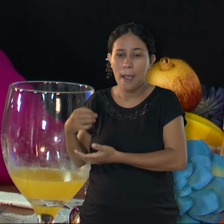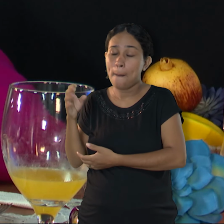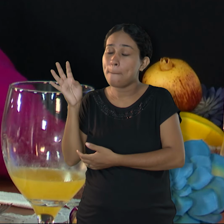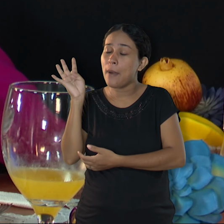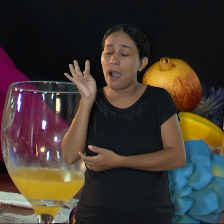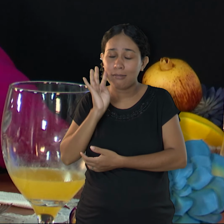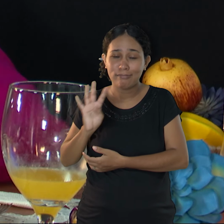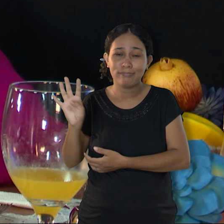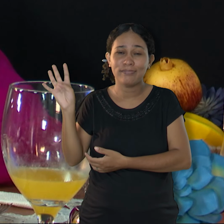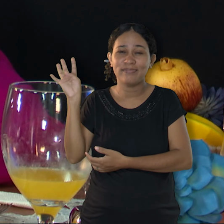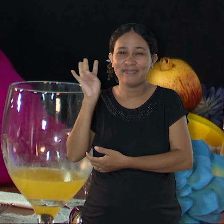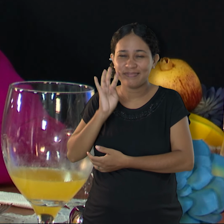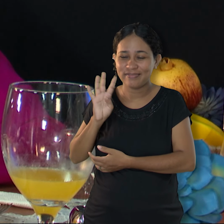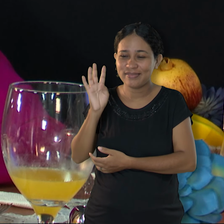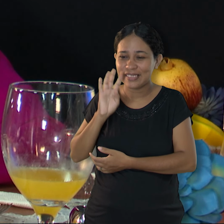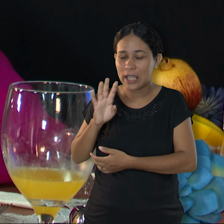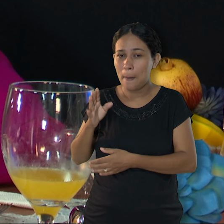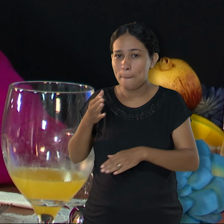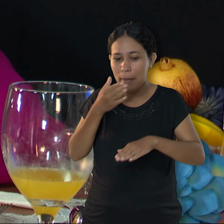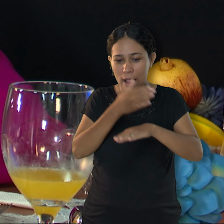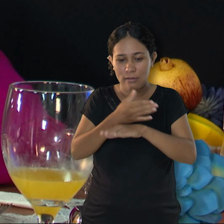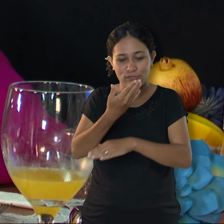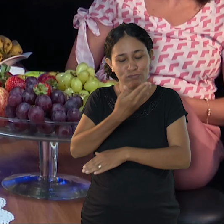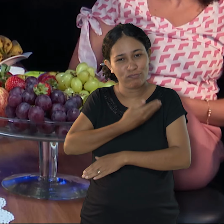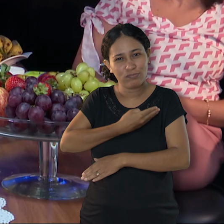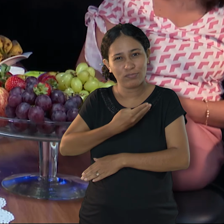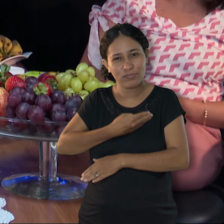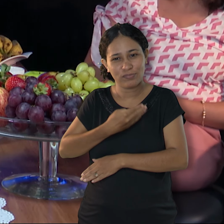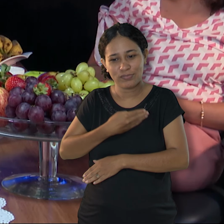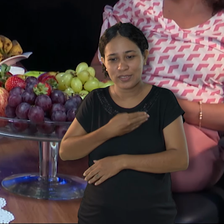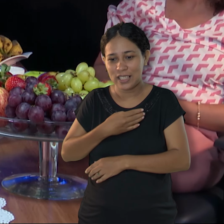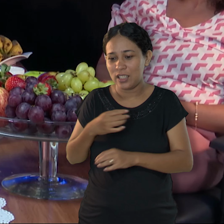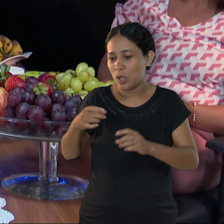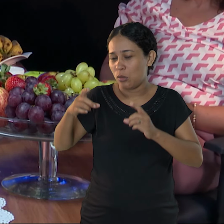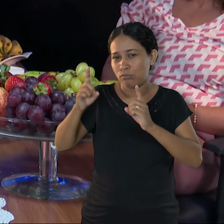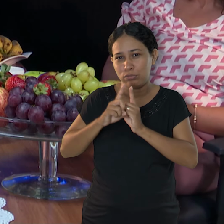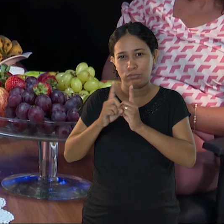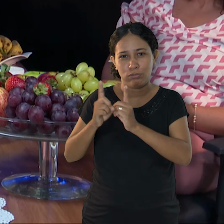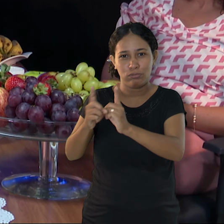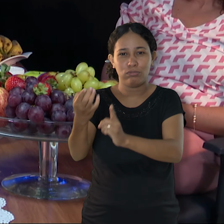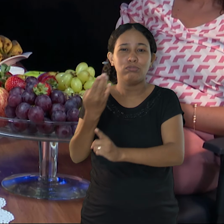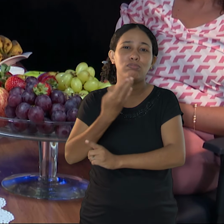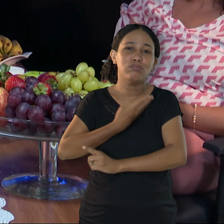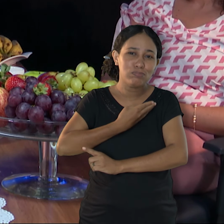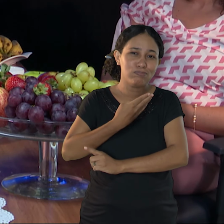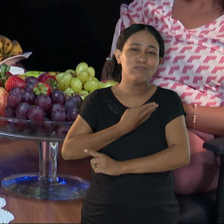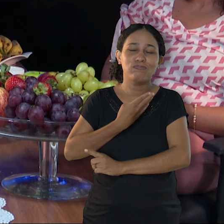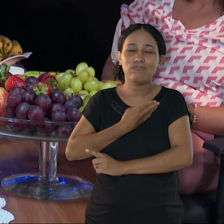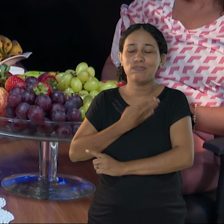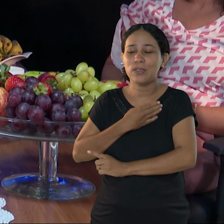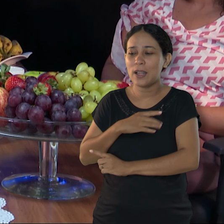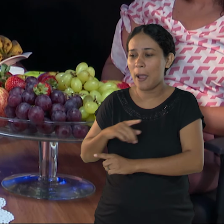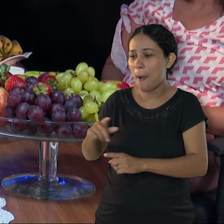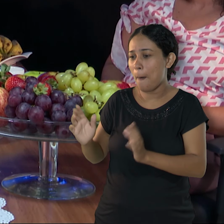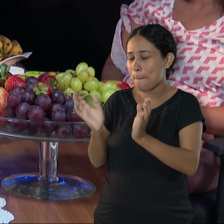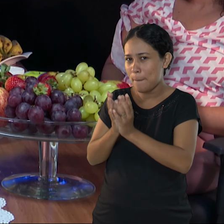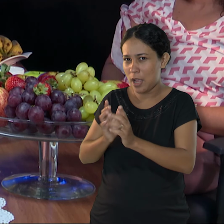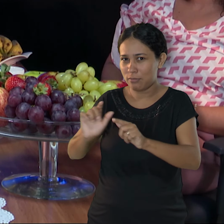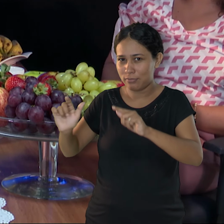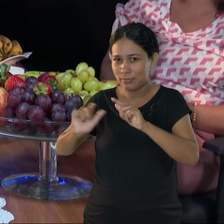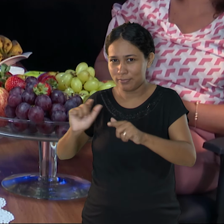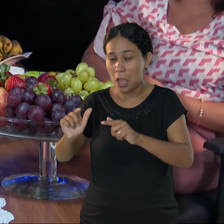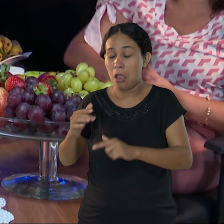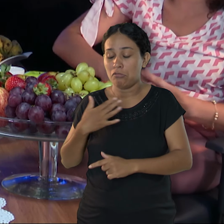Vai tendo muitas amizades, Vai né? deixando uma trilha de amigos Uma aí no trilha caminho, de né, amigos. Tainá? E o pessoal que trabalhou comigo, eles gostam de mim, viu, gente? Então,